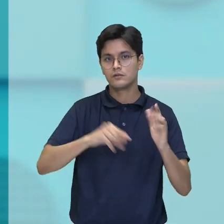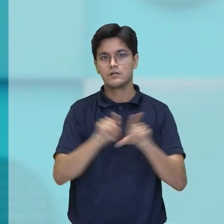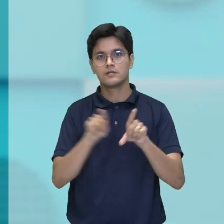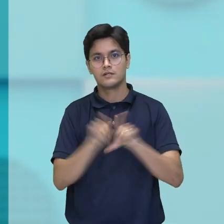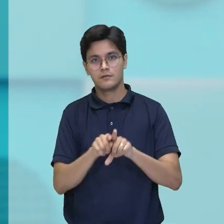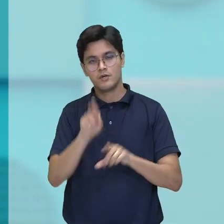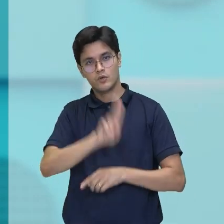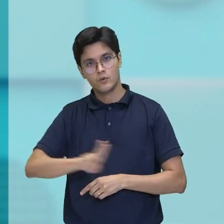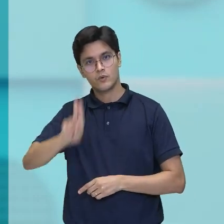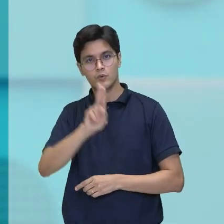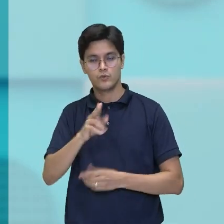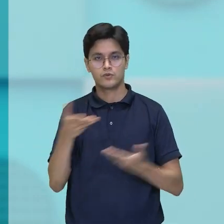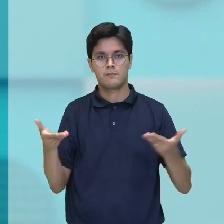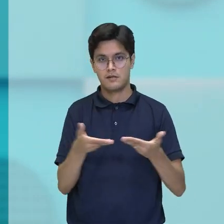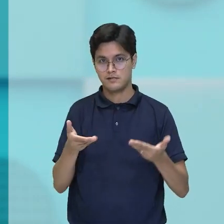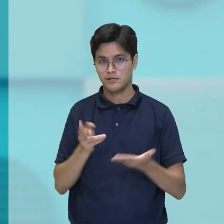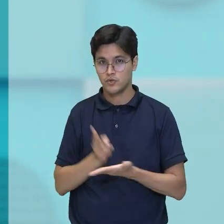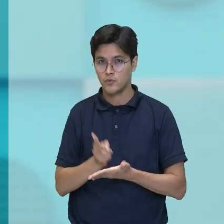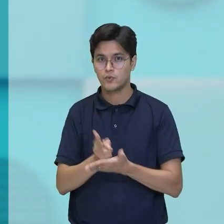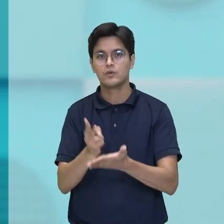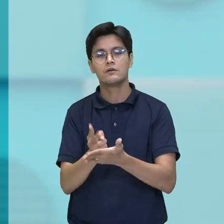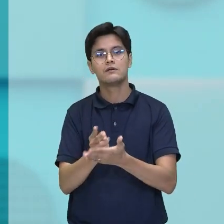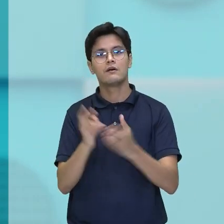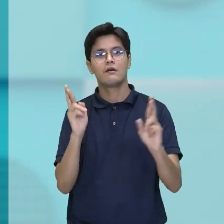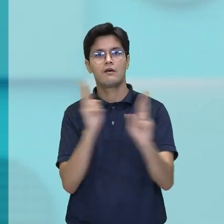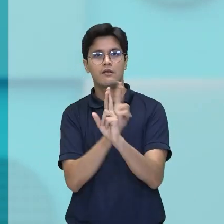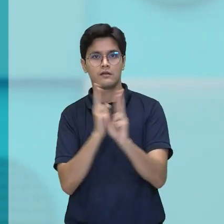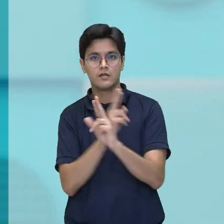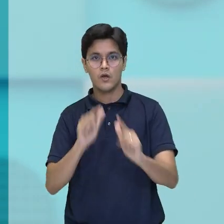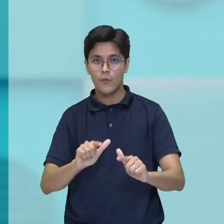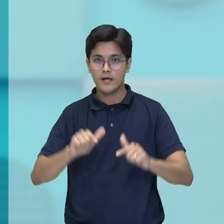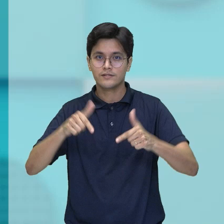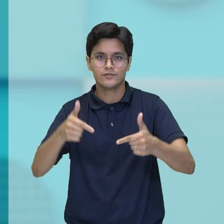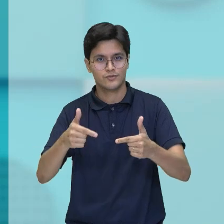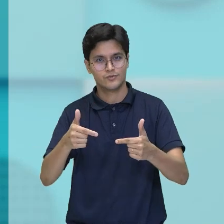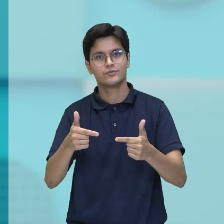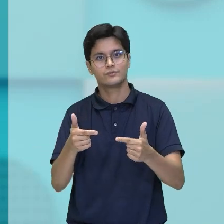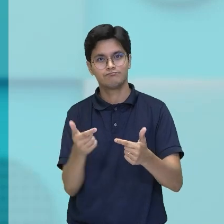Present Continuous, que se refere a ações que estão acontecendo